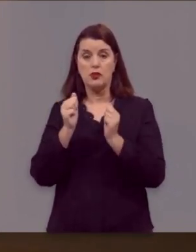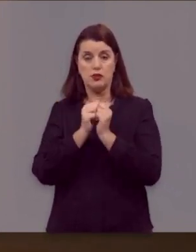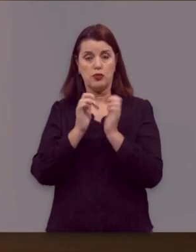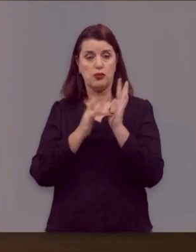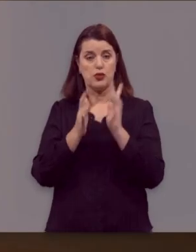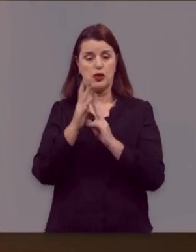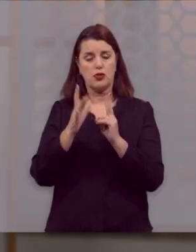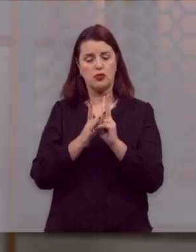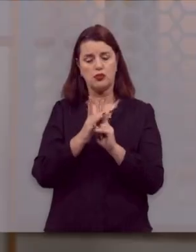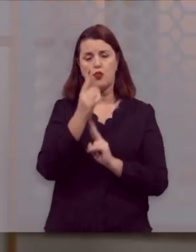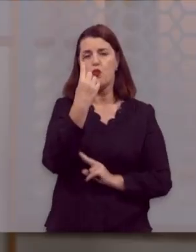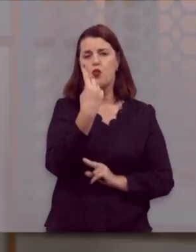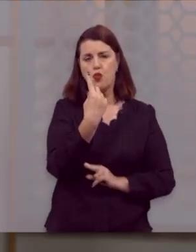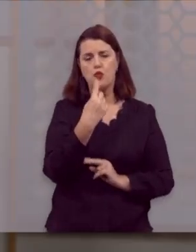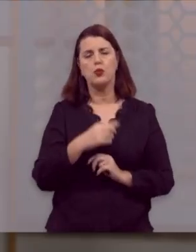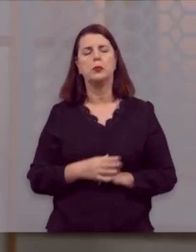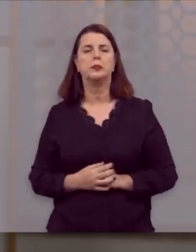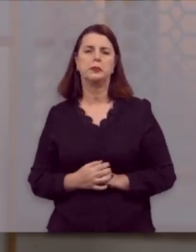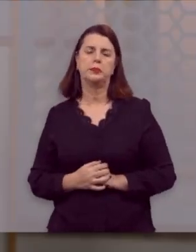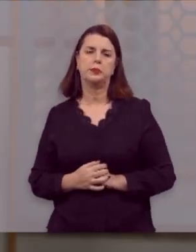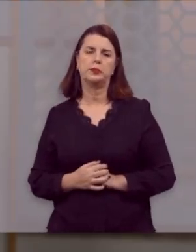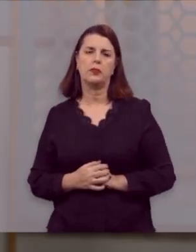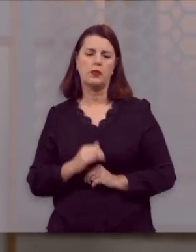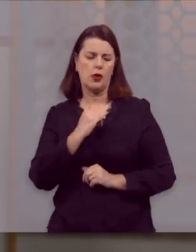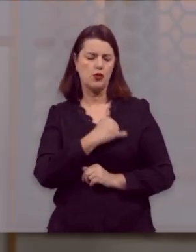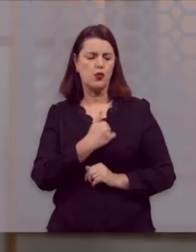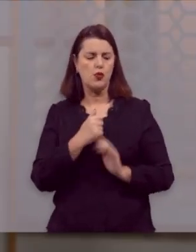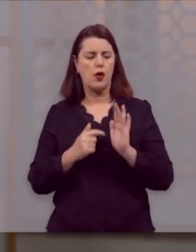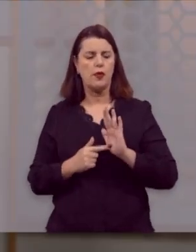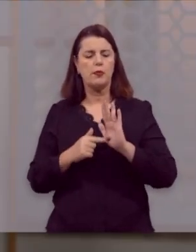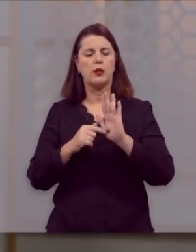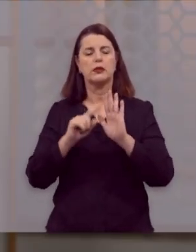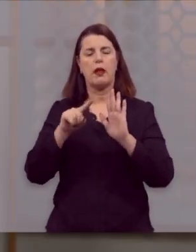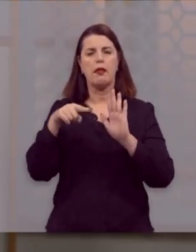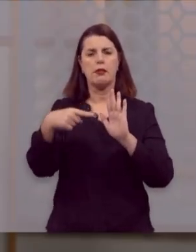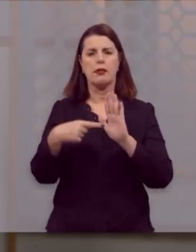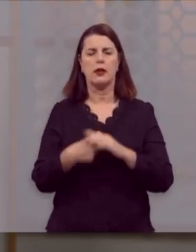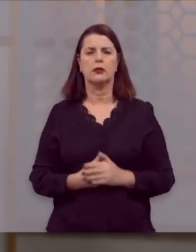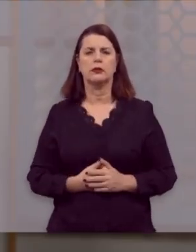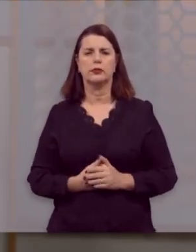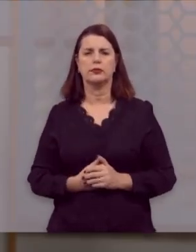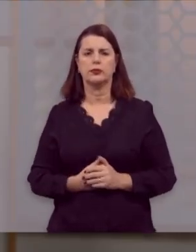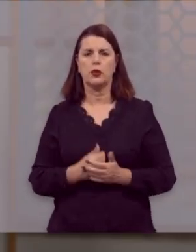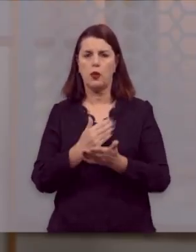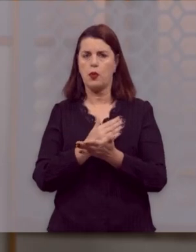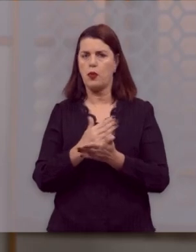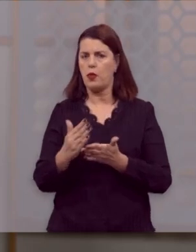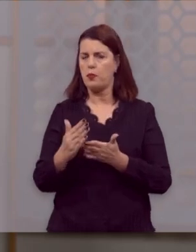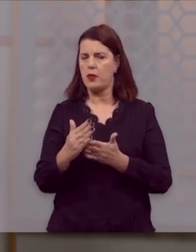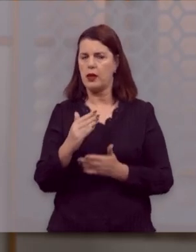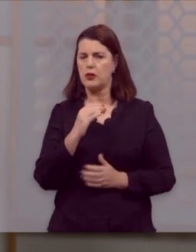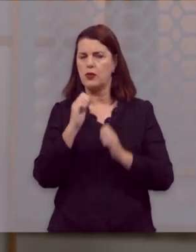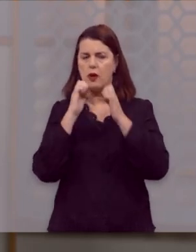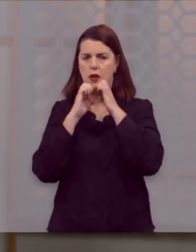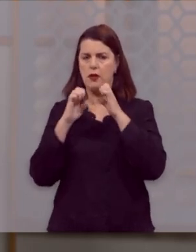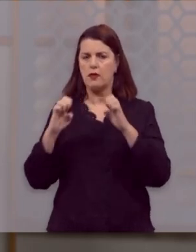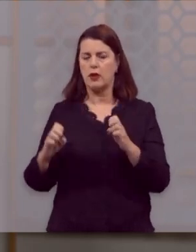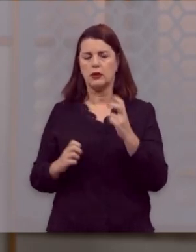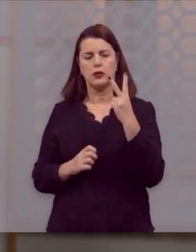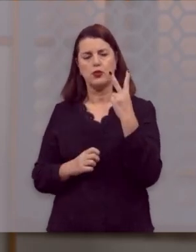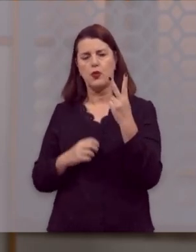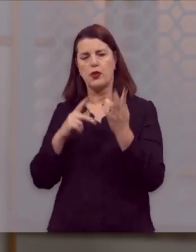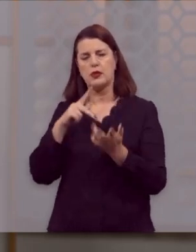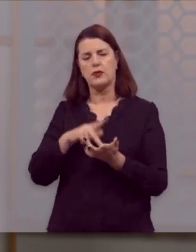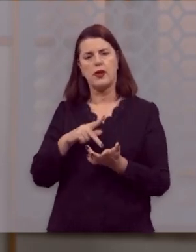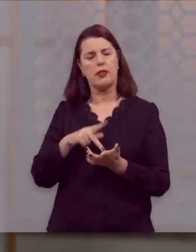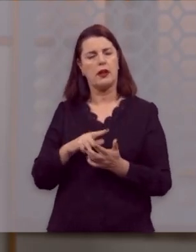um. De tal maneira que João vai mostrar, então, na introdução do seu evangelho,